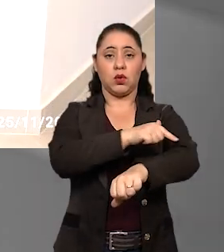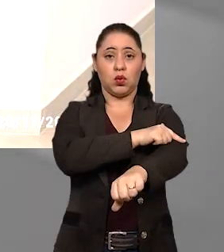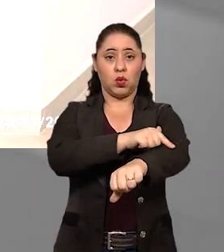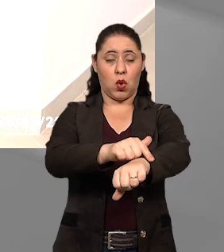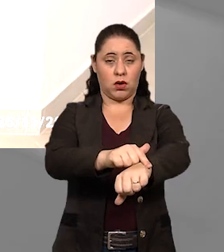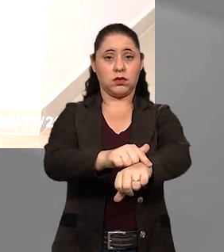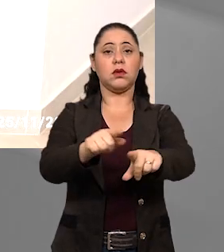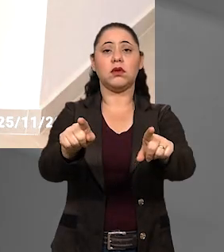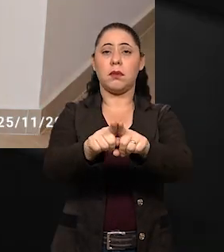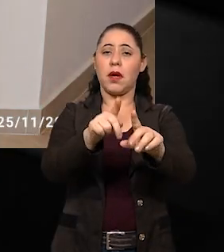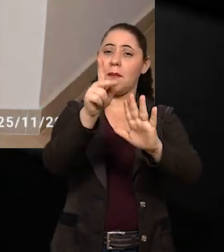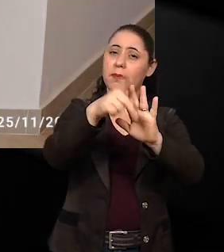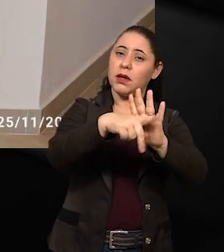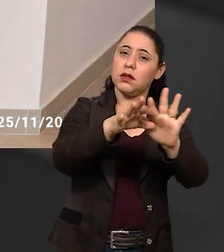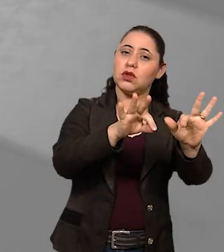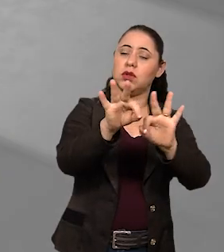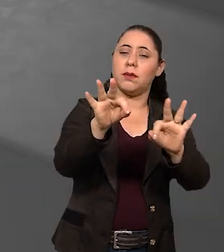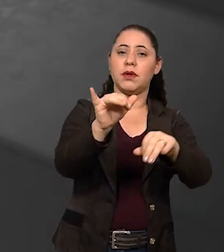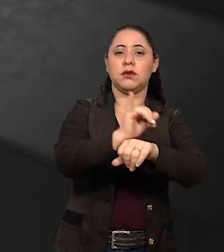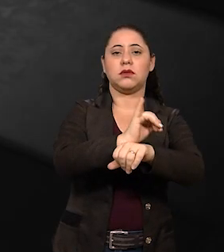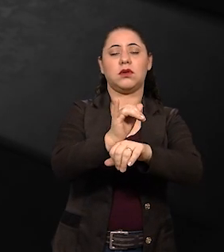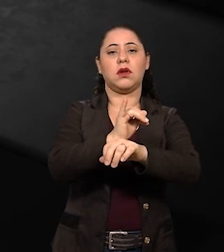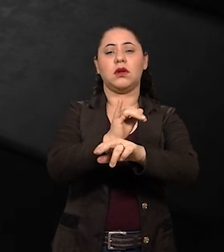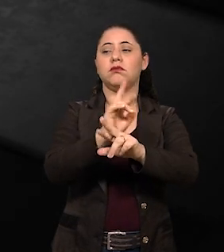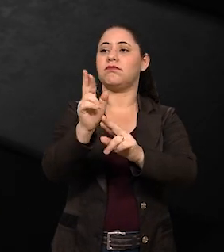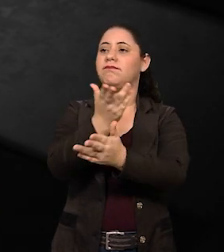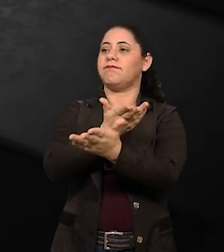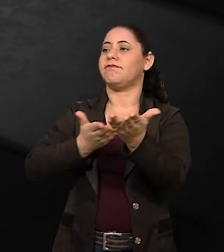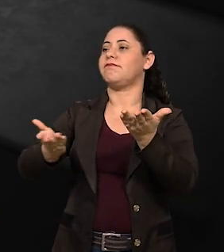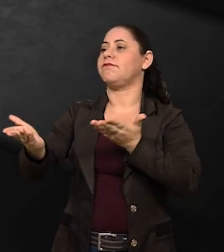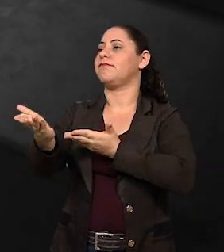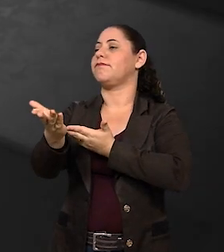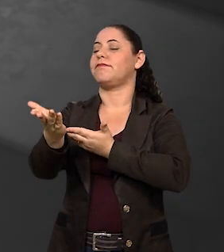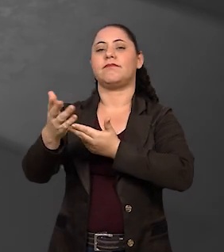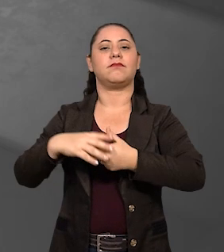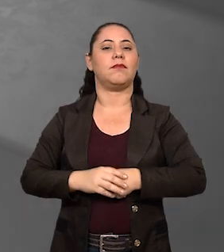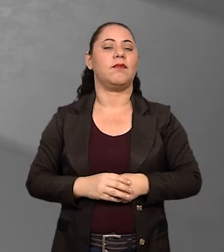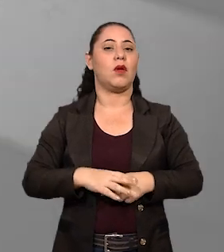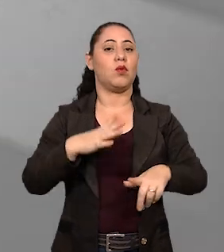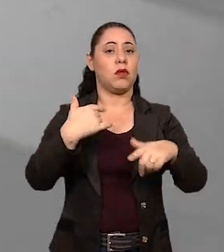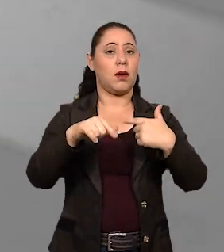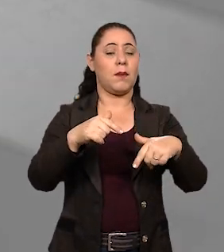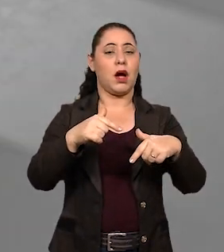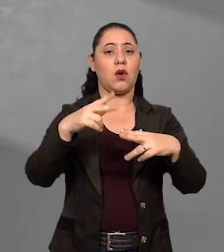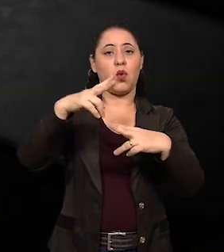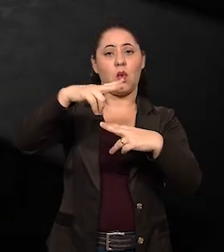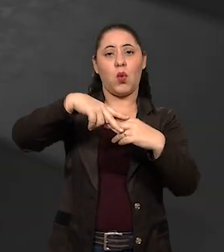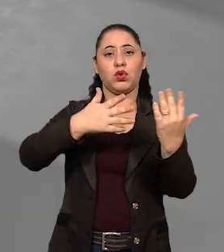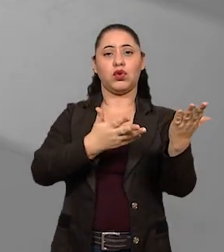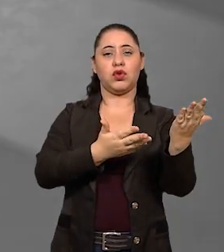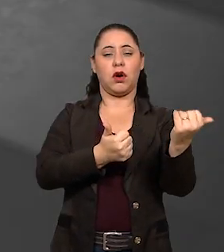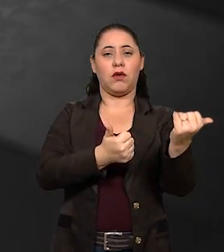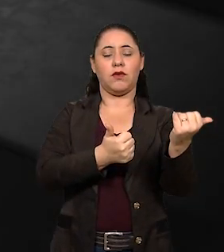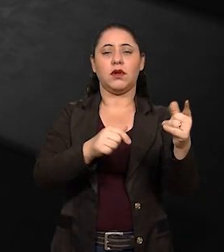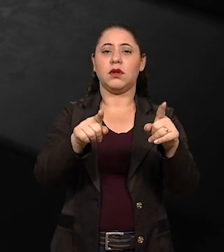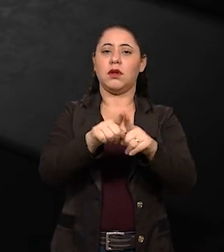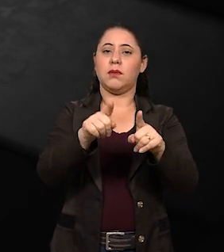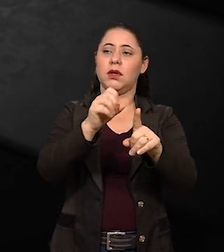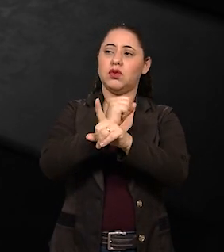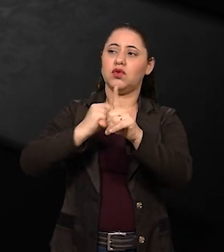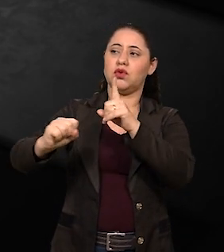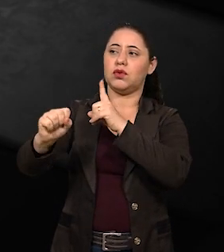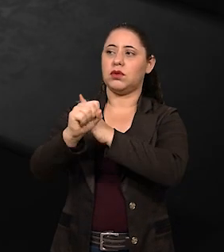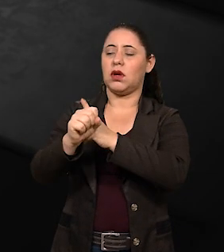diplomacia, planejamento de atividades e convivência em grupo. O trabalho Demolei vai além da sede com